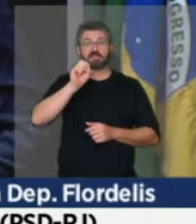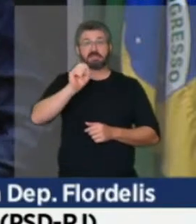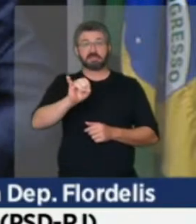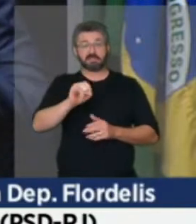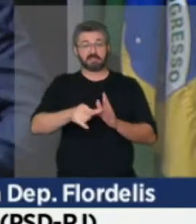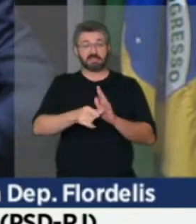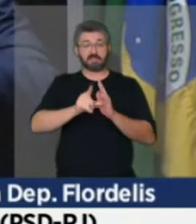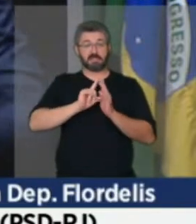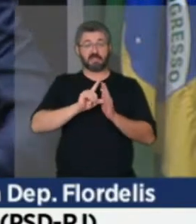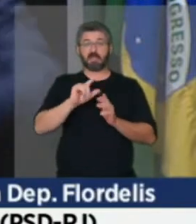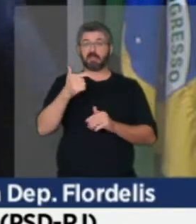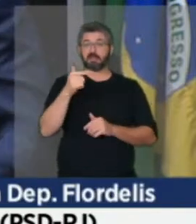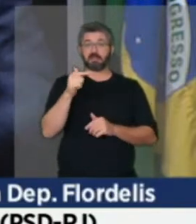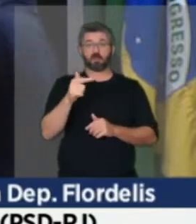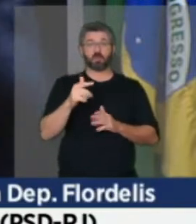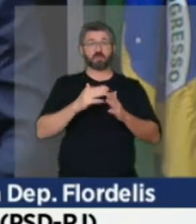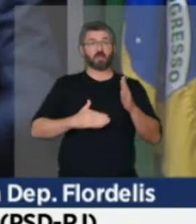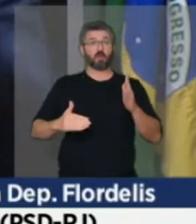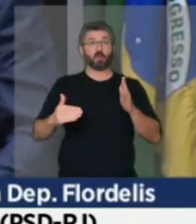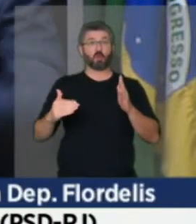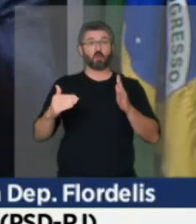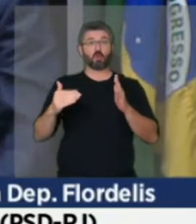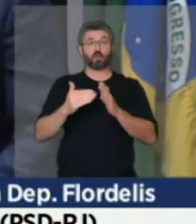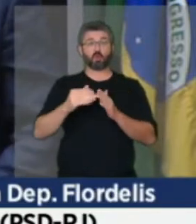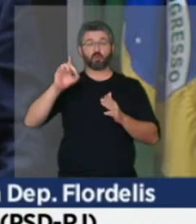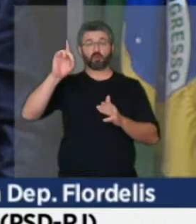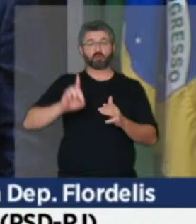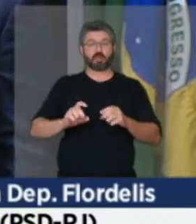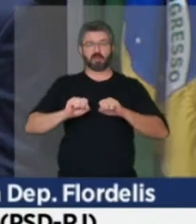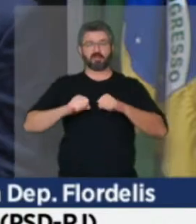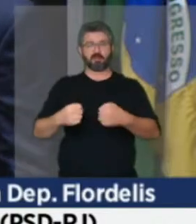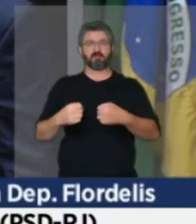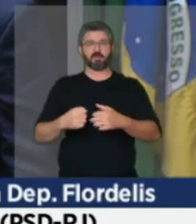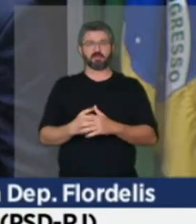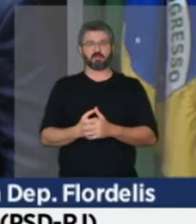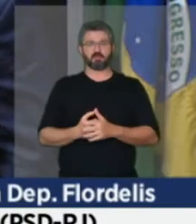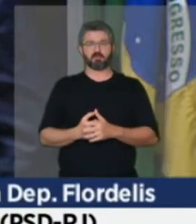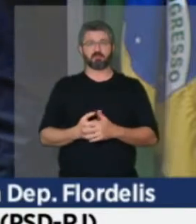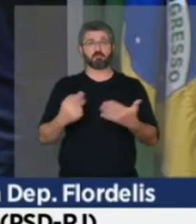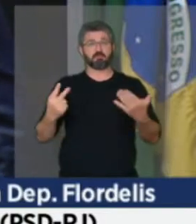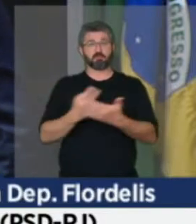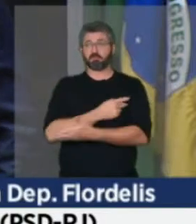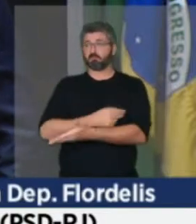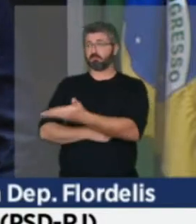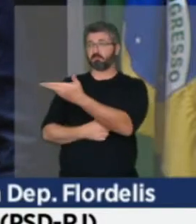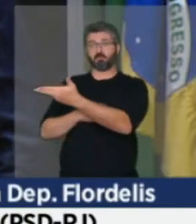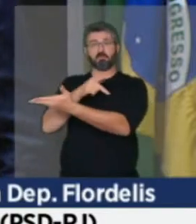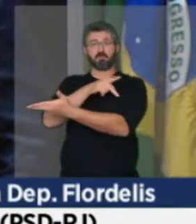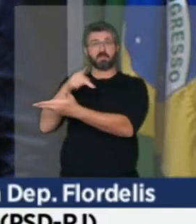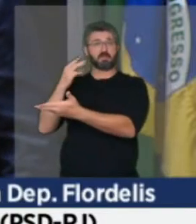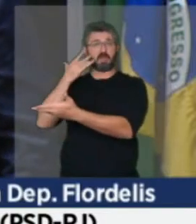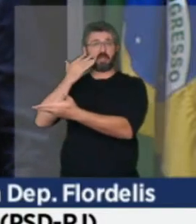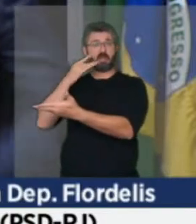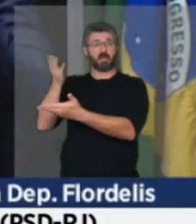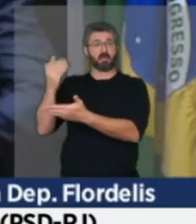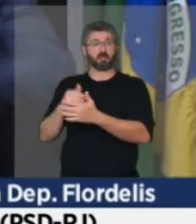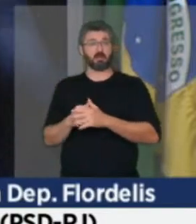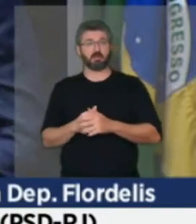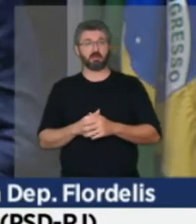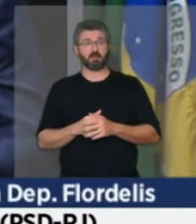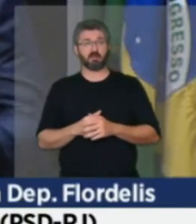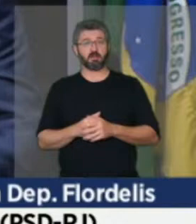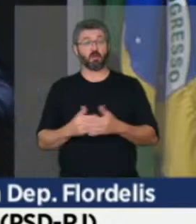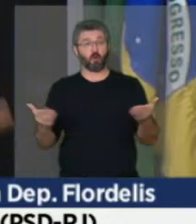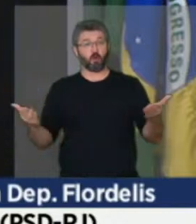senão, depois de usarem todos os seus direitos de defesa. Foi o que aconteceu com o ilustre presidente dessa casa. É o que